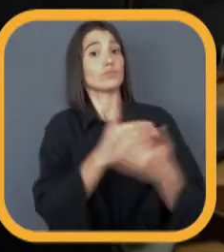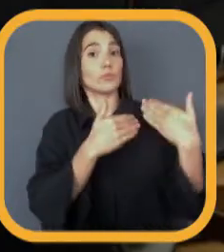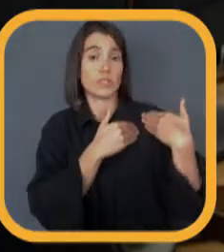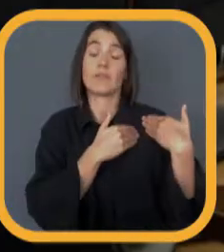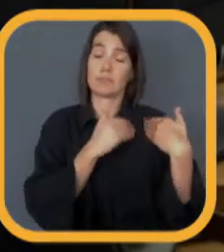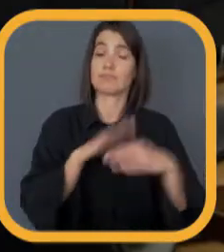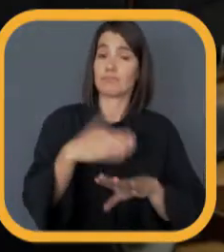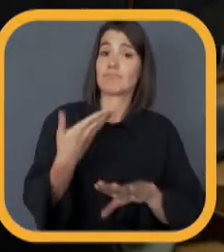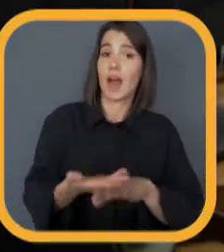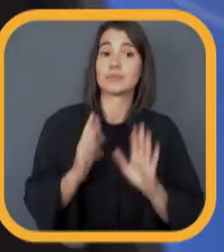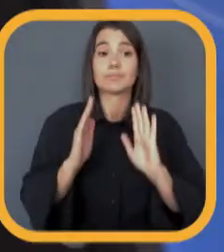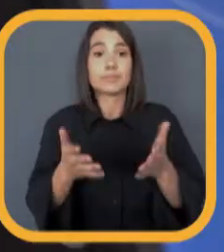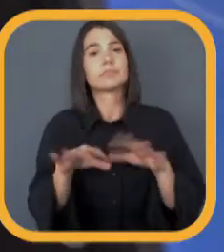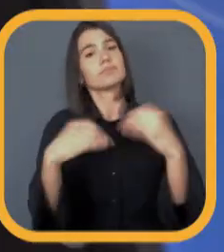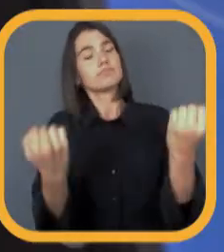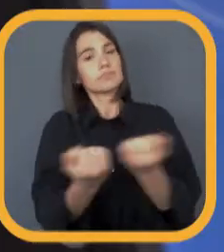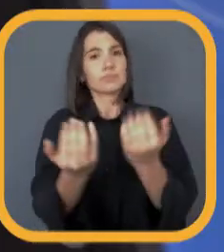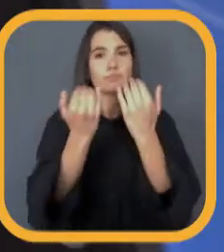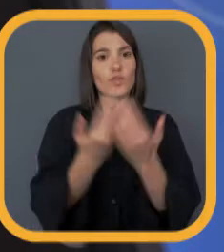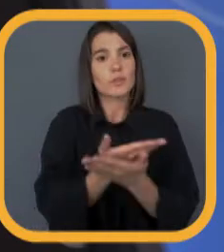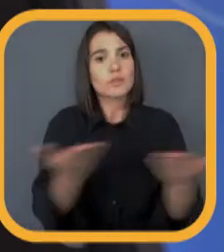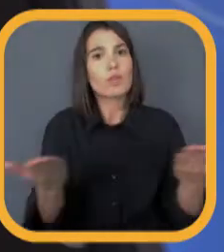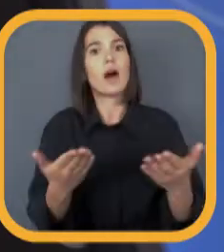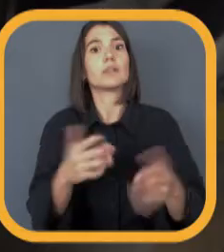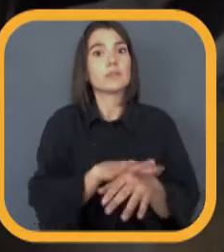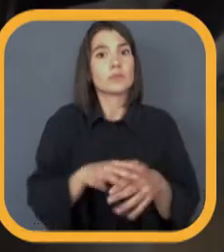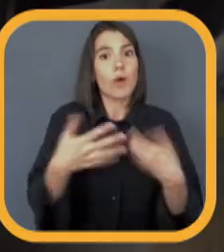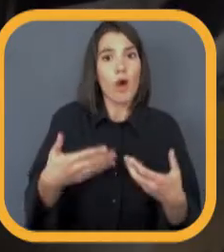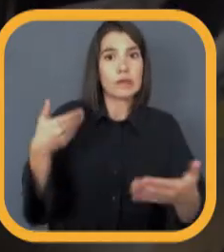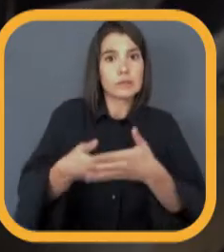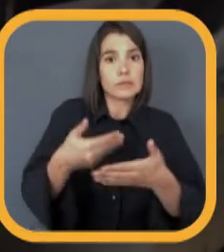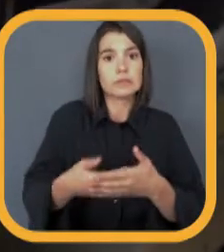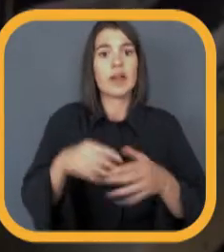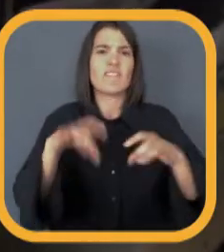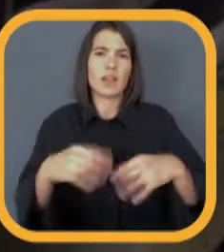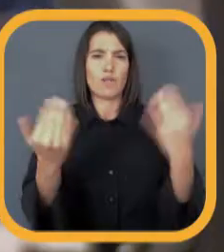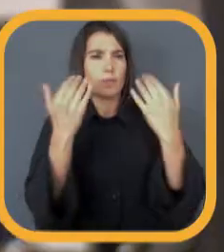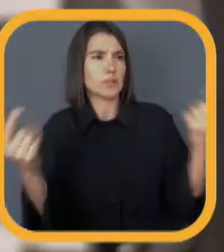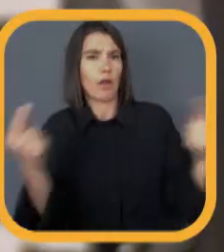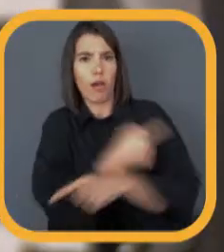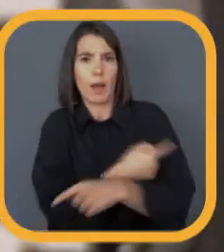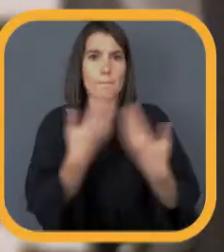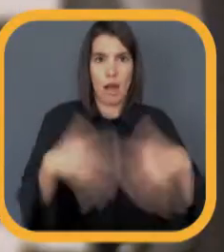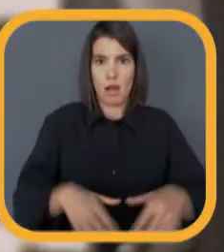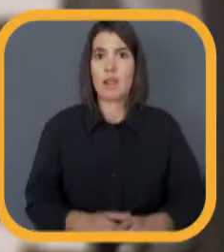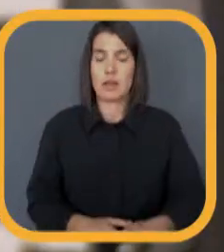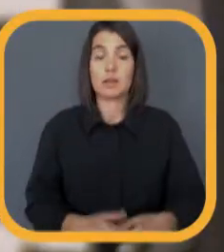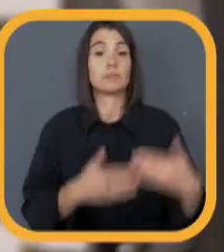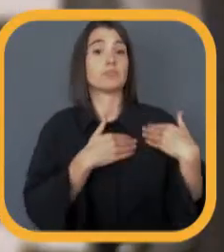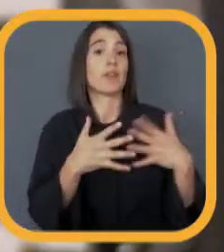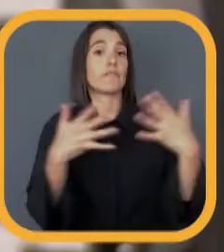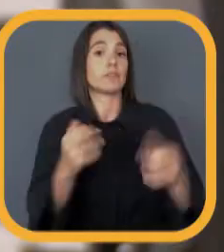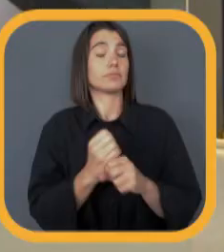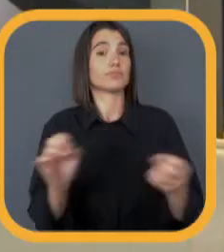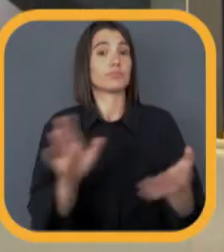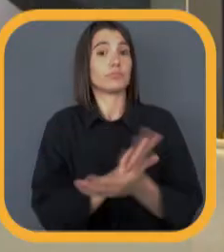dos jornalistas aumenta. É necessário manter a sociedade informada sobre a atualidade e combater a desinformação. A grande responsabilidade